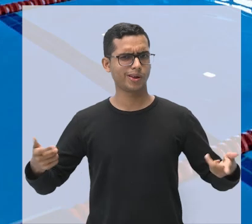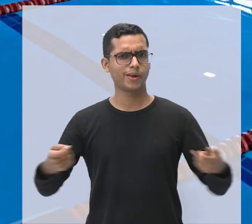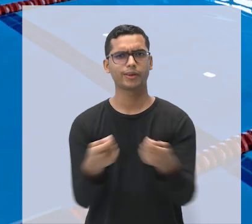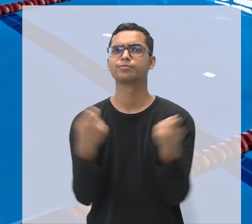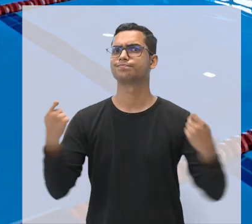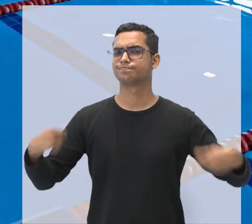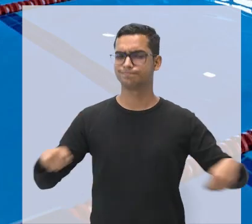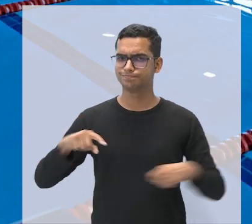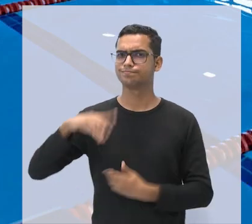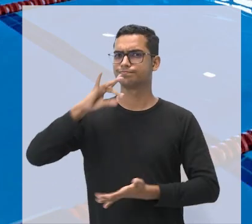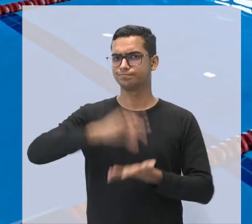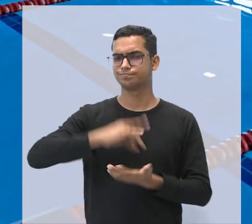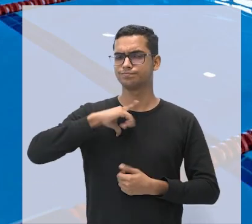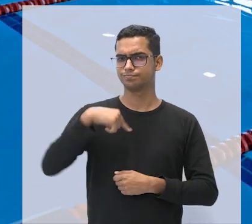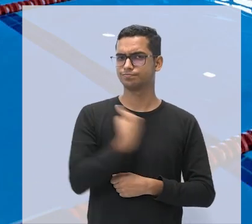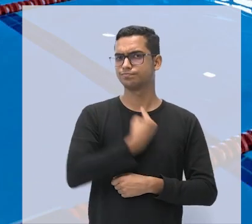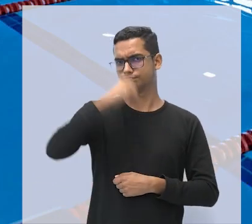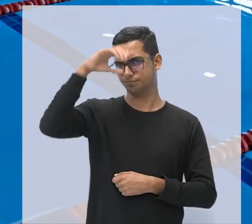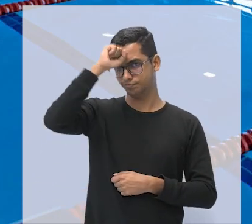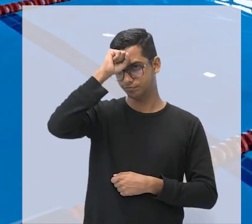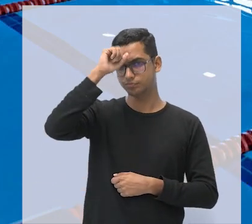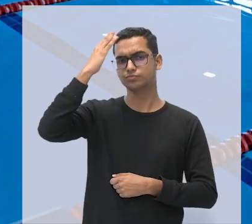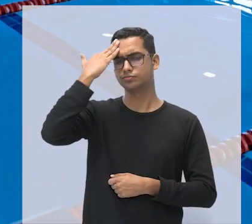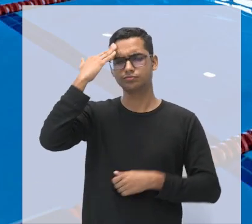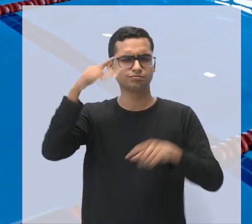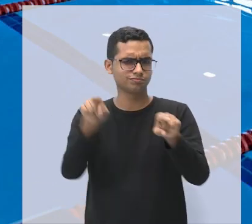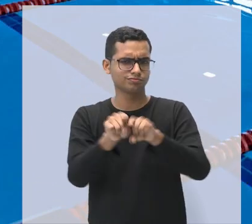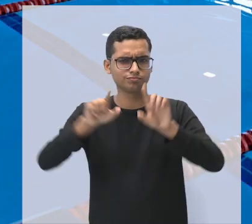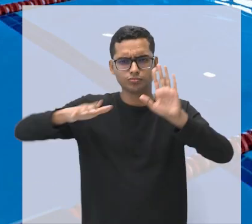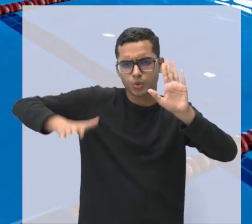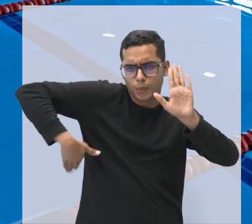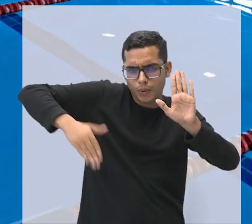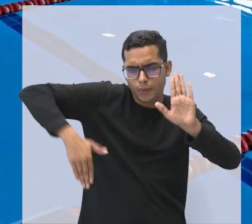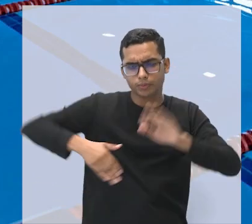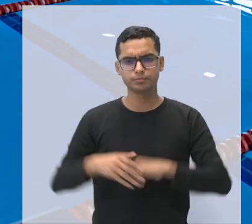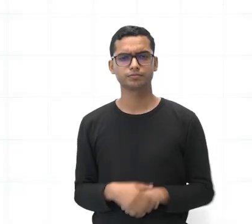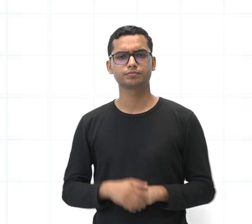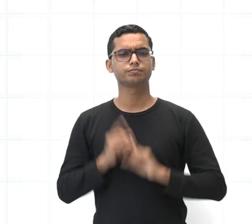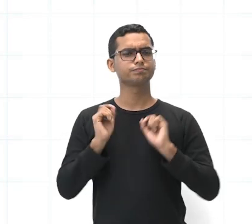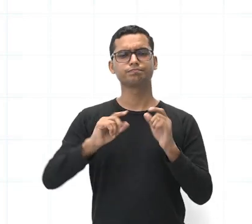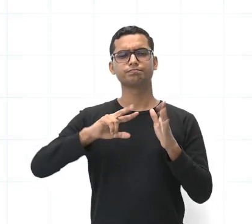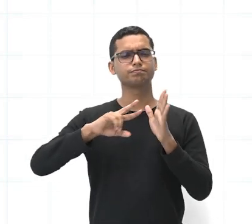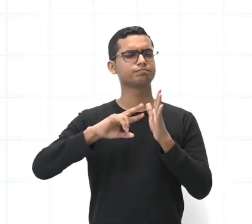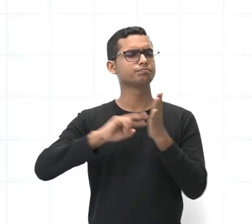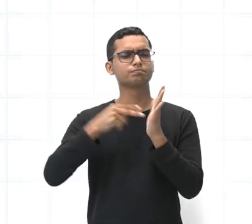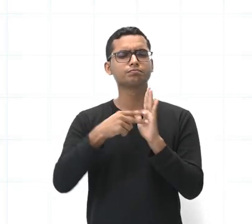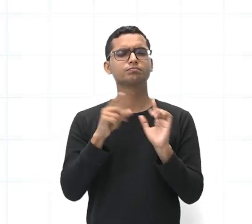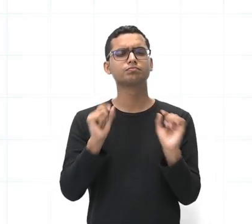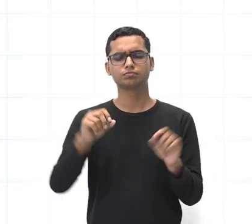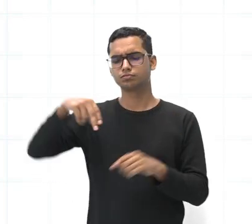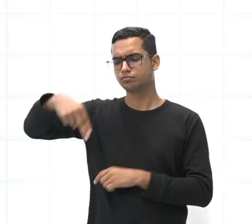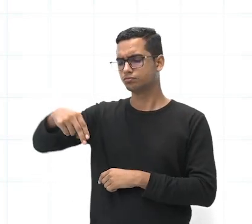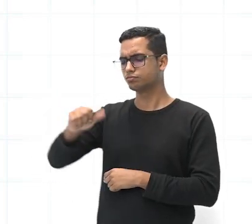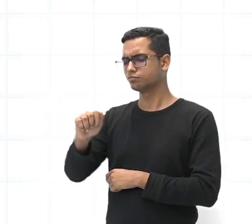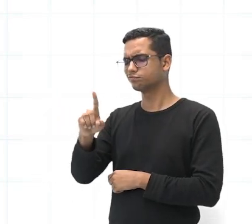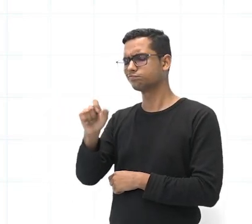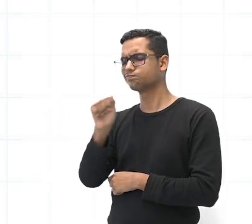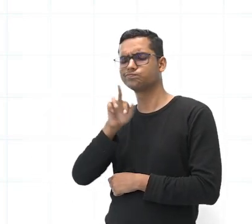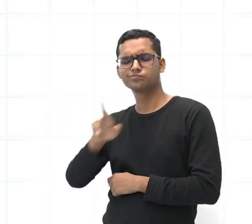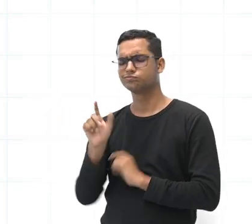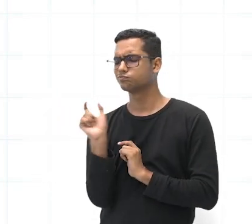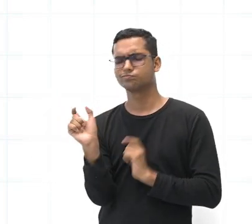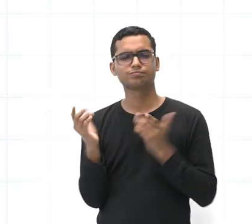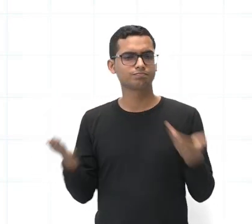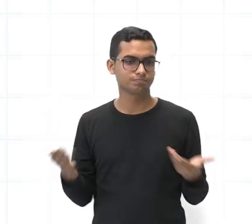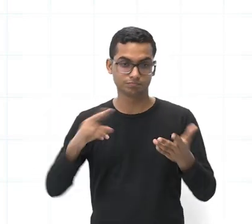então é necessário que a gente aprenda a nadar. Vamos ver então o que é nadar. Nadar é a